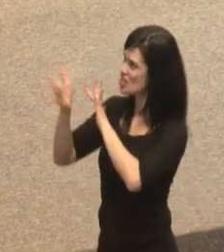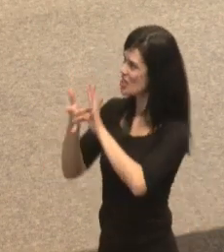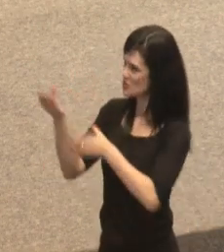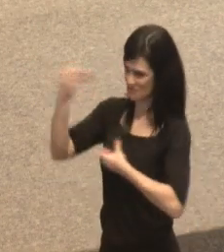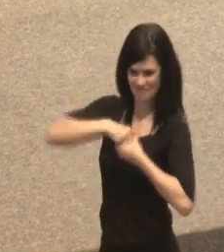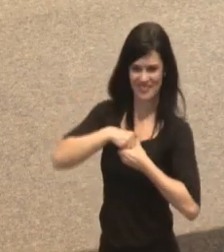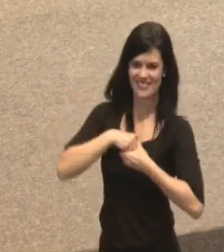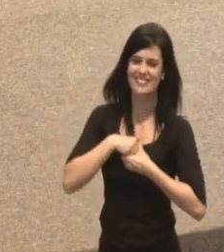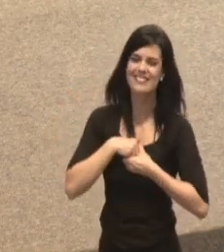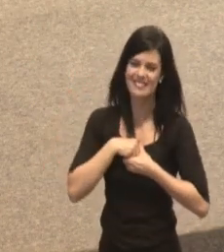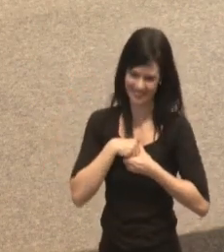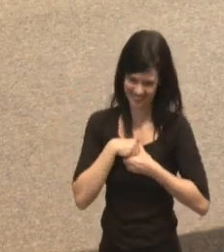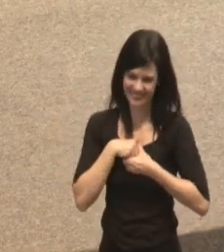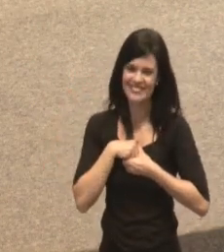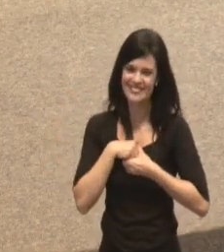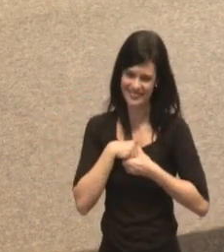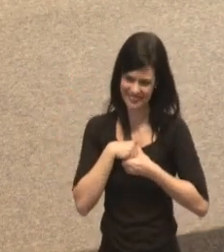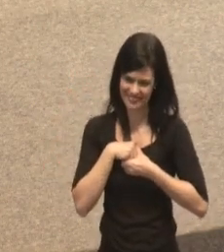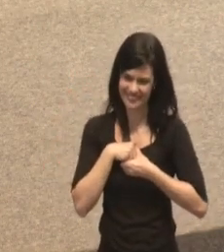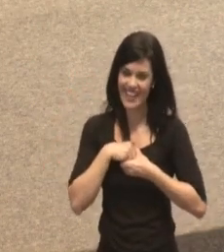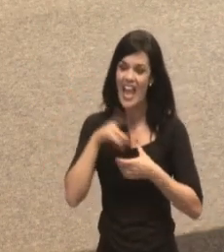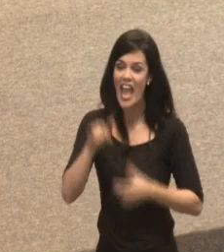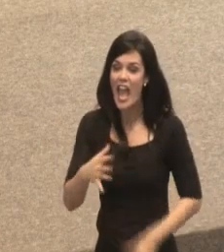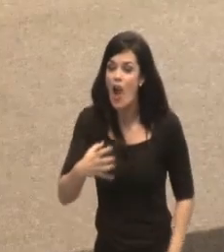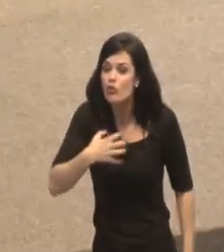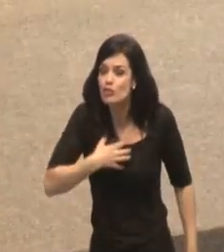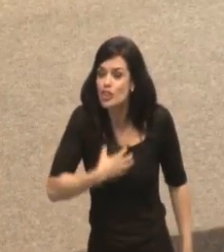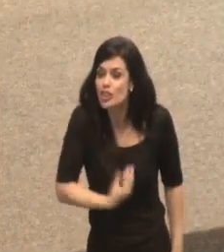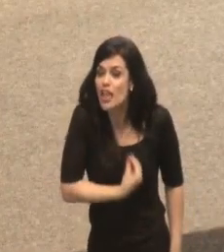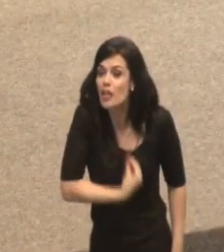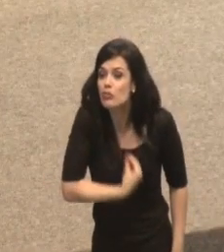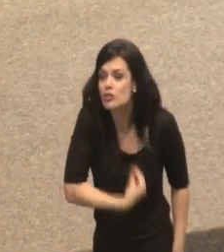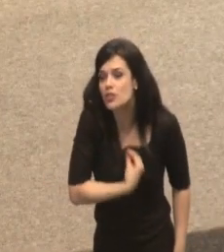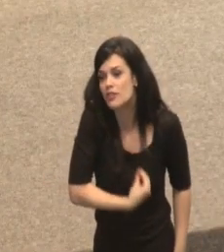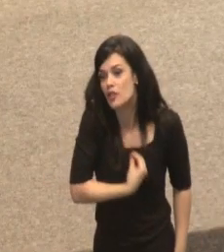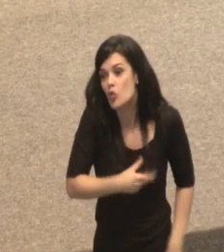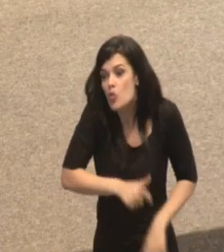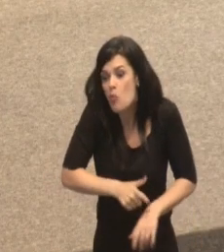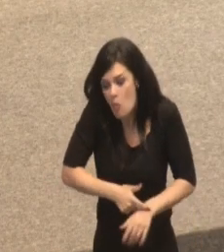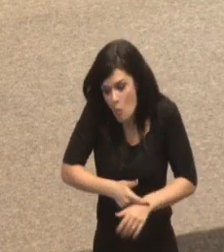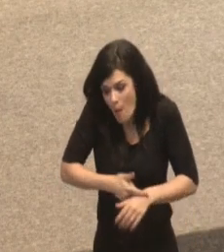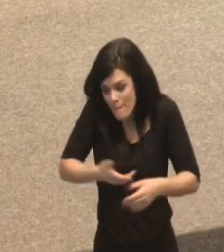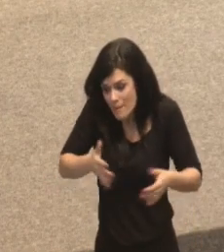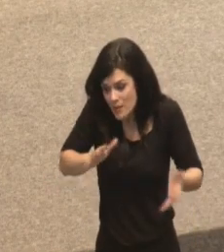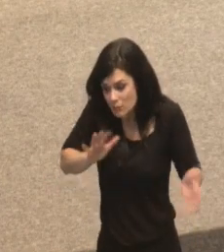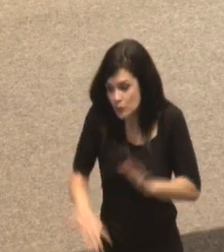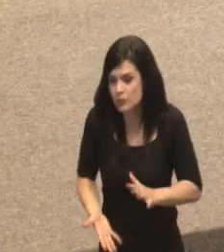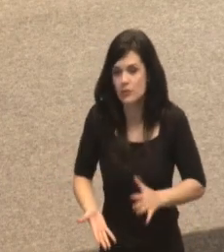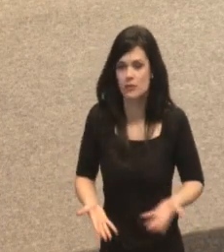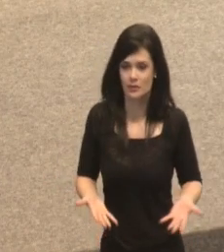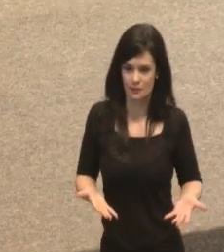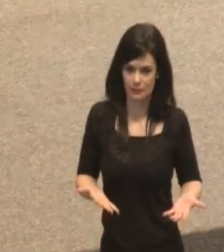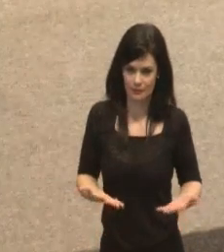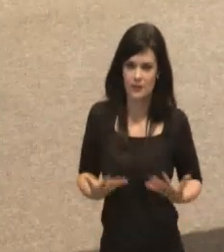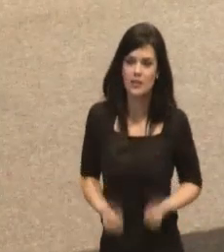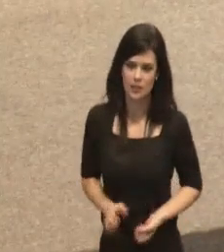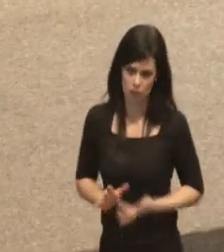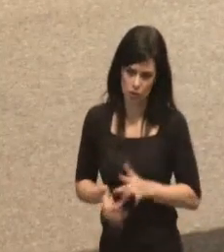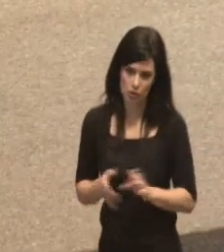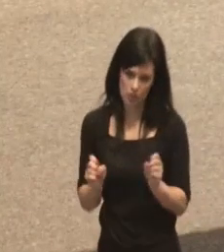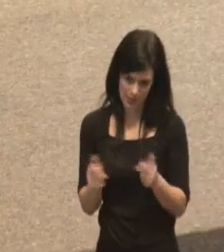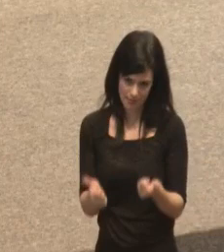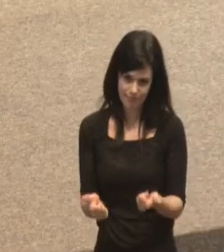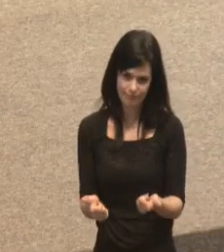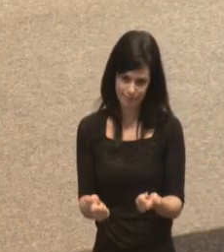Esse é o modelo de vida, esse é o estilo de vida a partir da conversão, a partir do novo nascimento. Vivo não mais